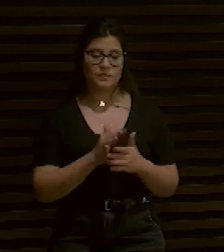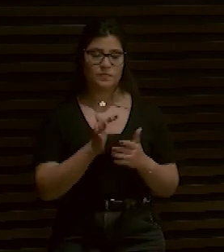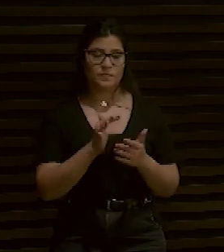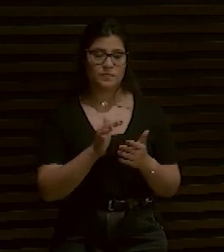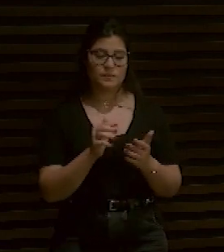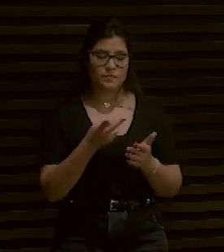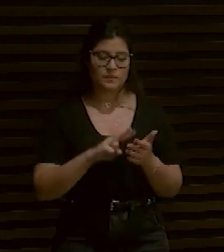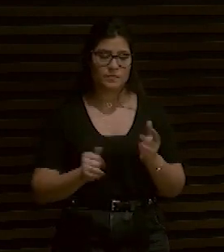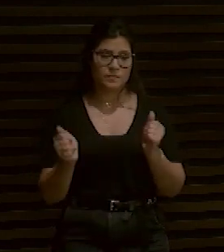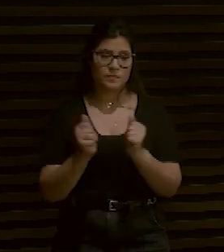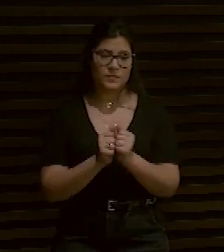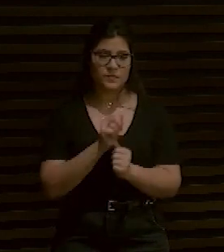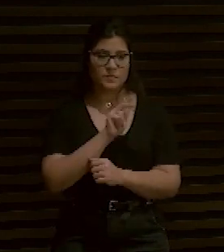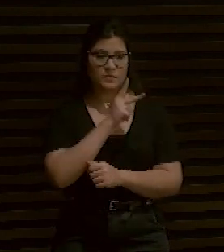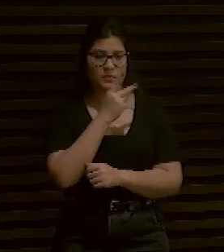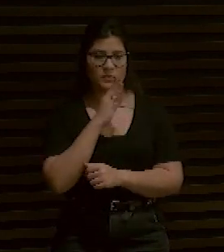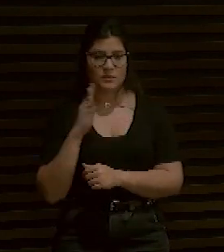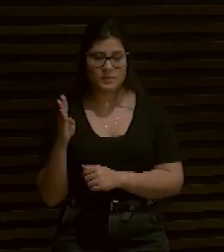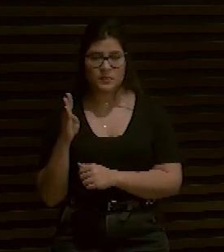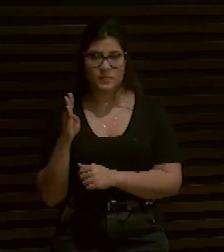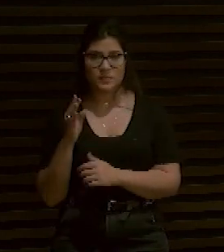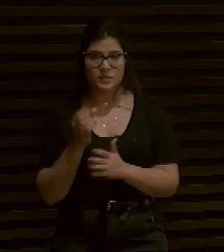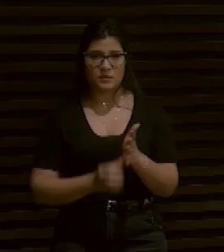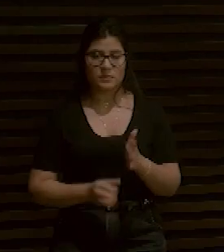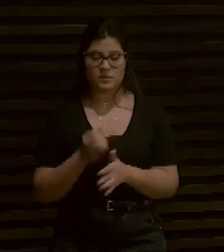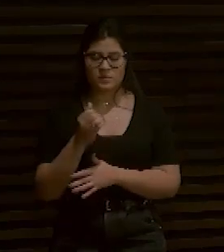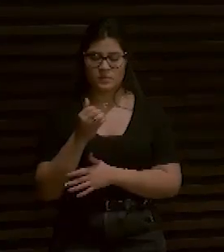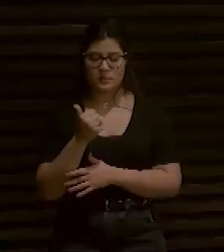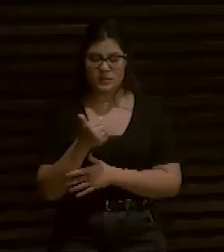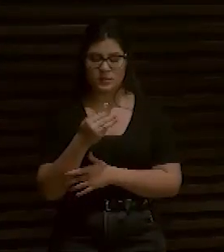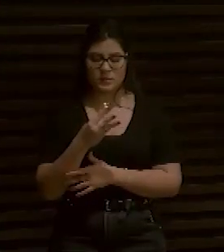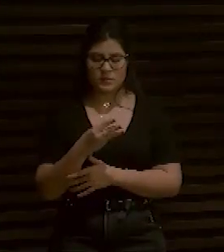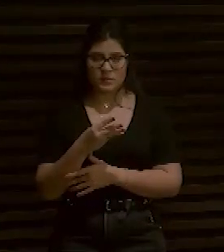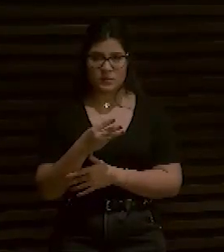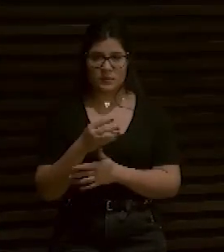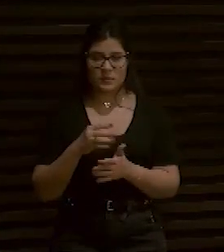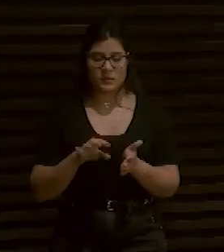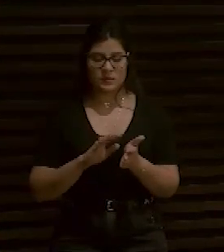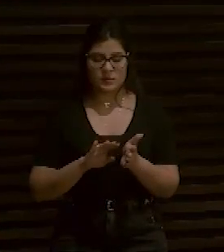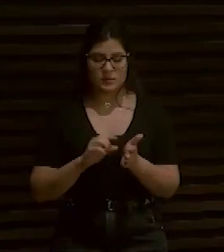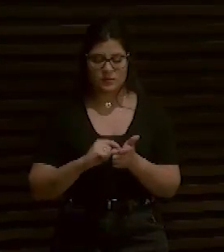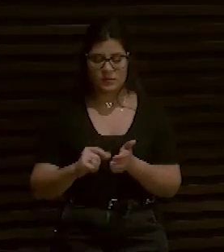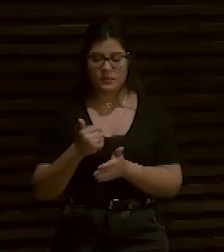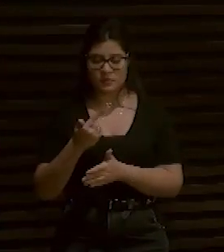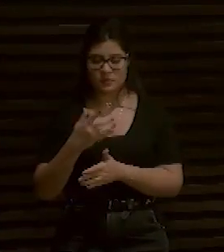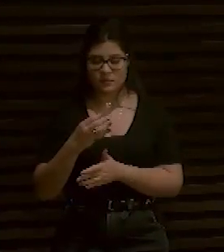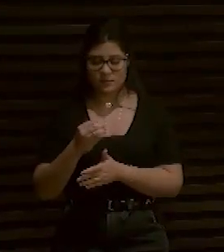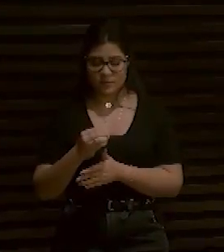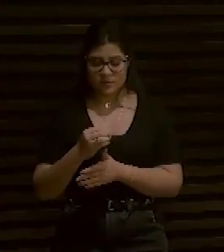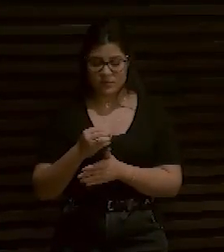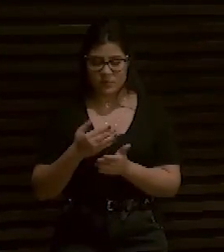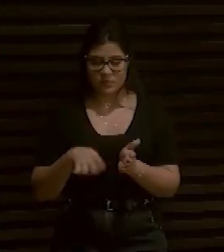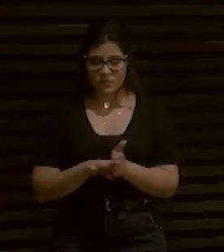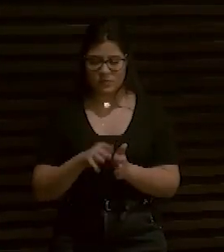Hebreus 13, do 20 e 21. Queria que a igreja toda lesse esse texto, que